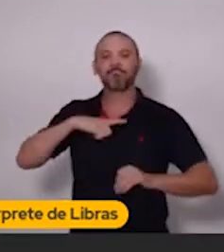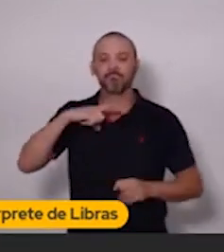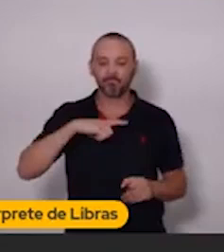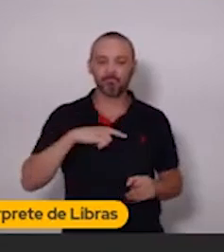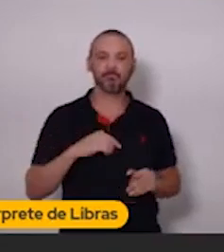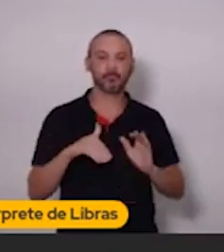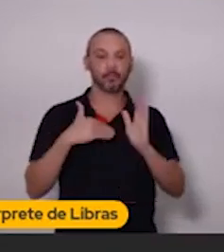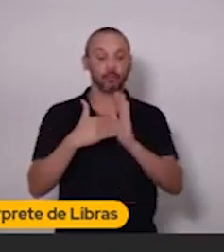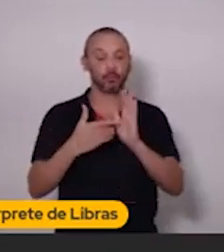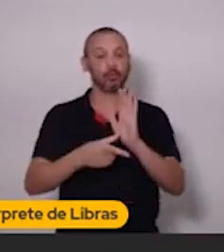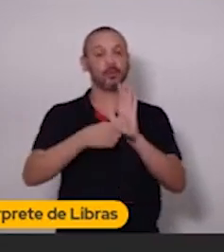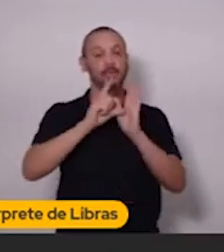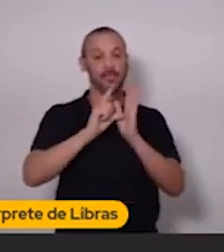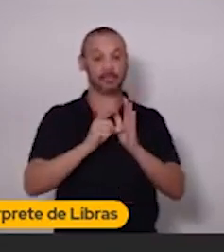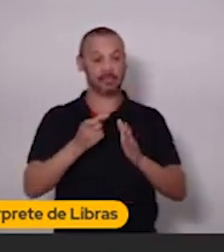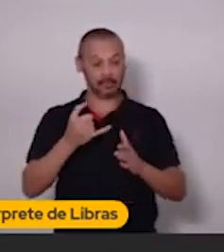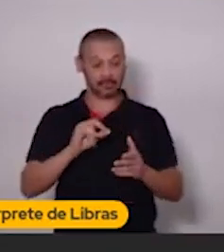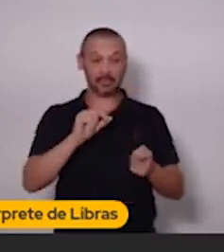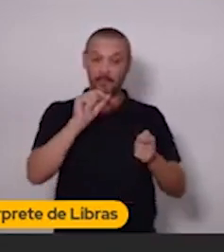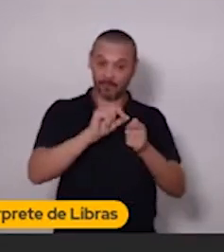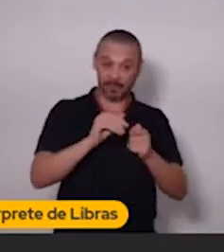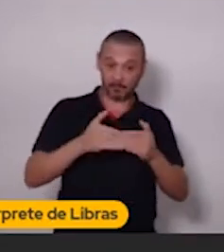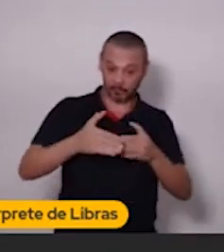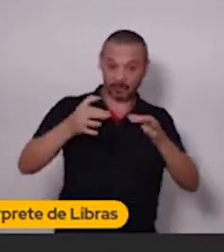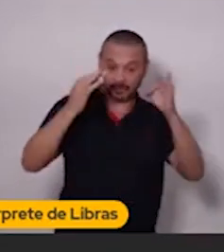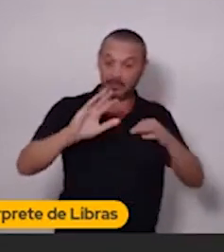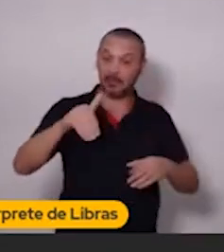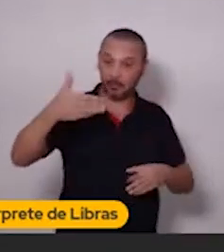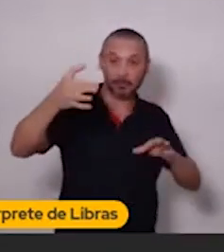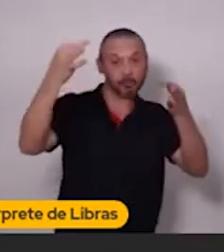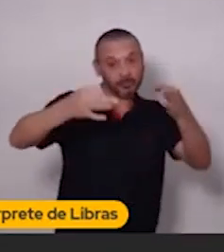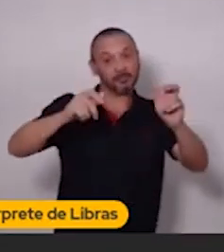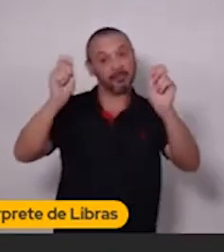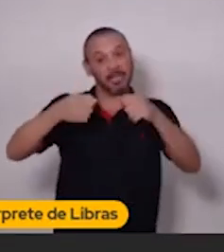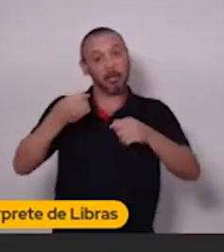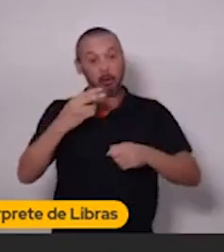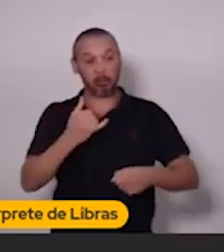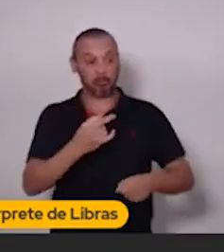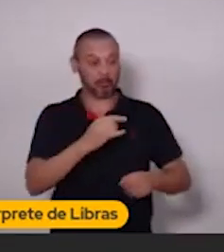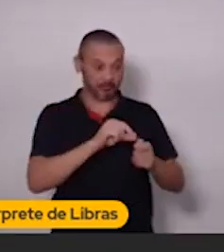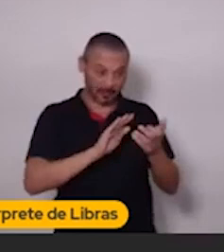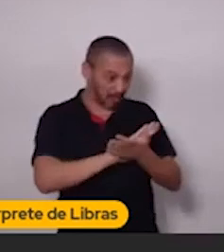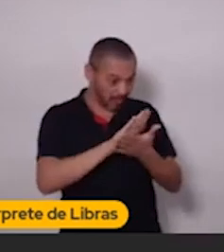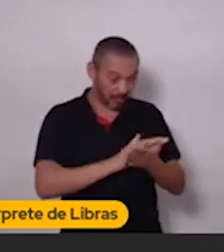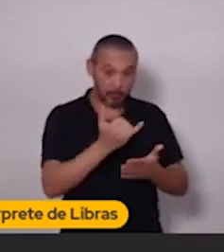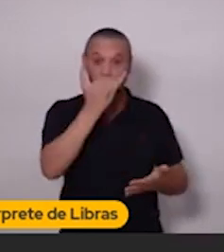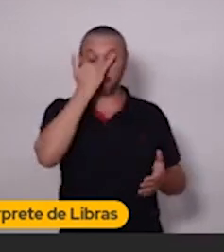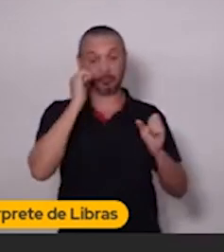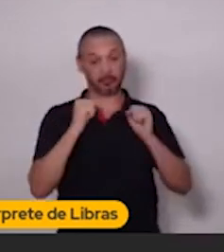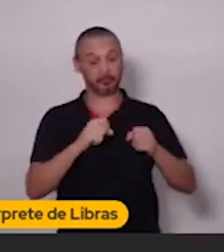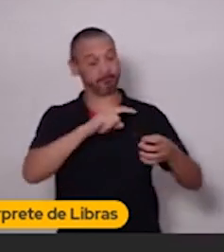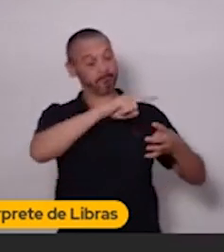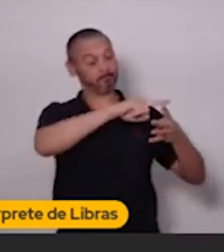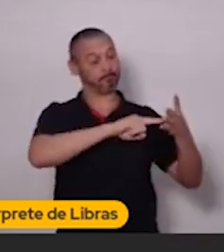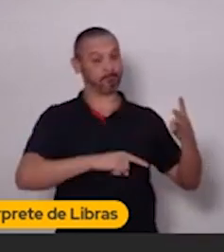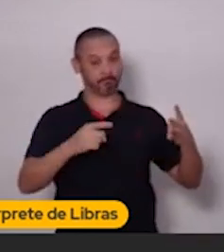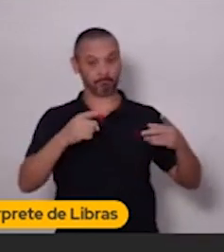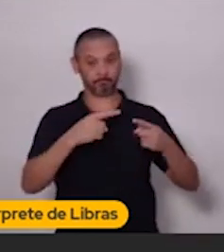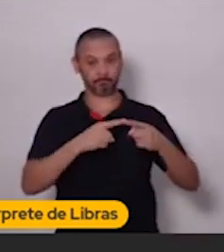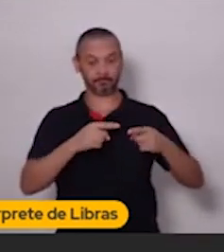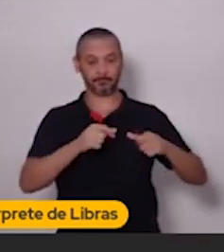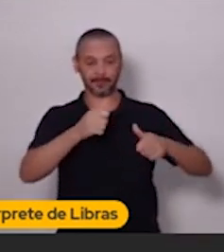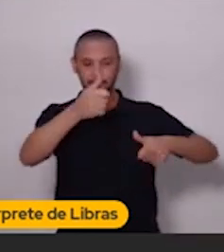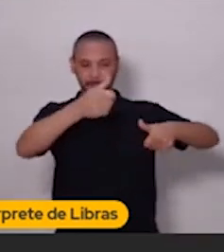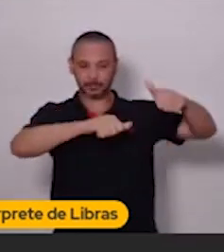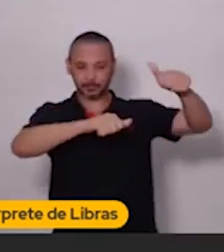fazer vai refletir lá na frente, com certeza. E aí a gente destacou 4 pontos aqui. A análise técnica